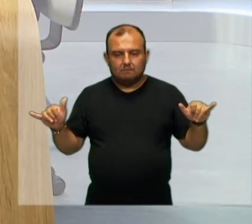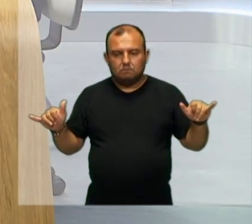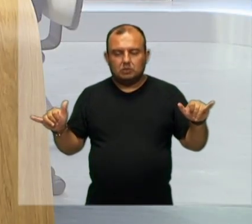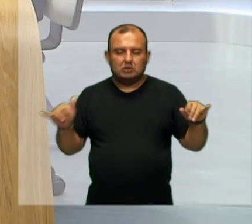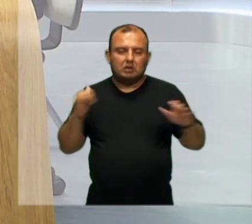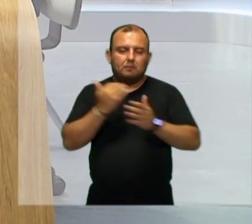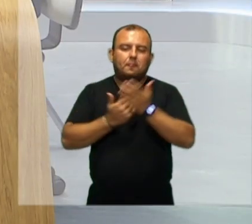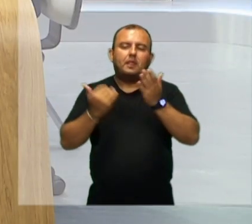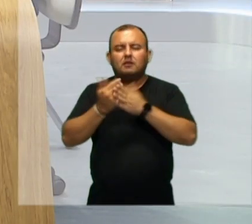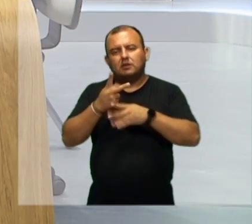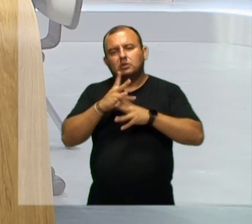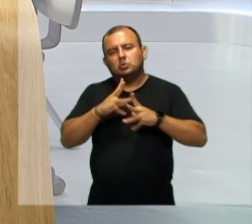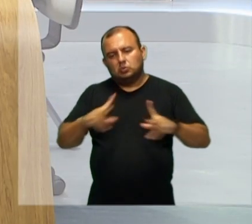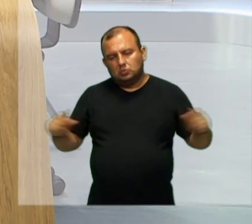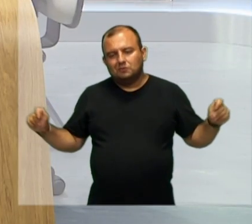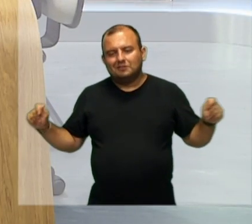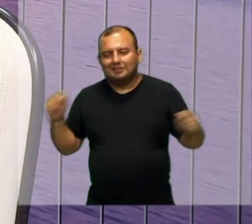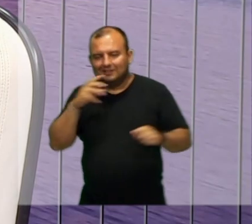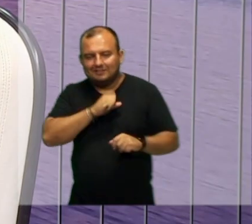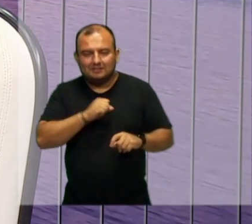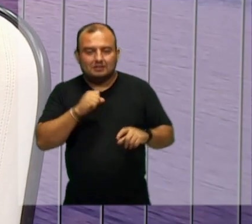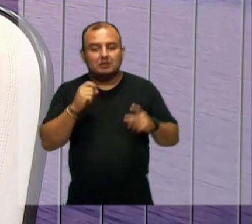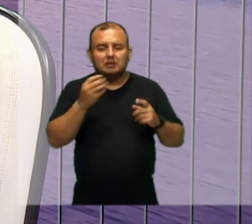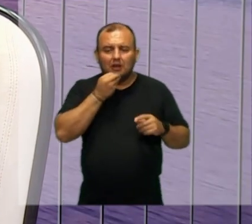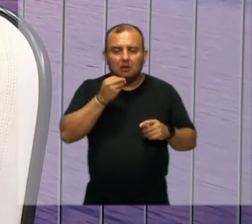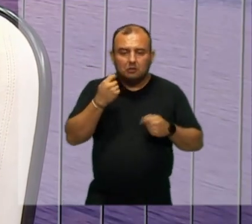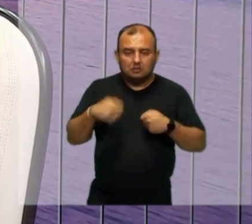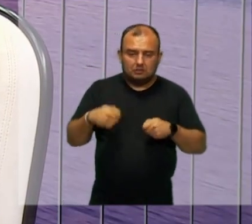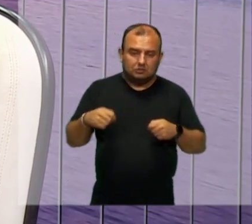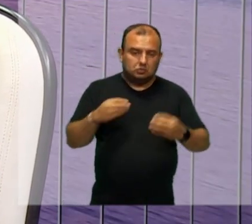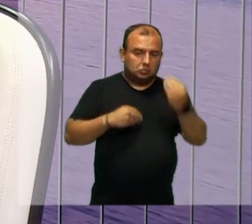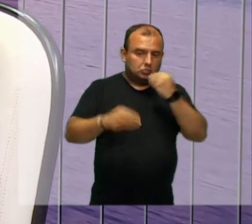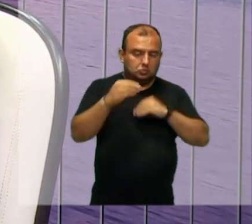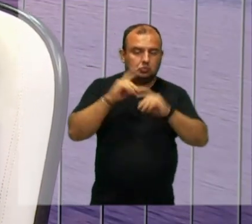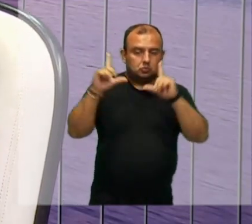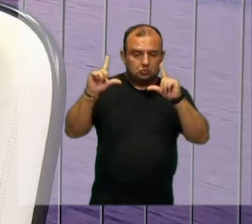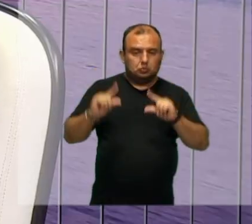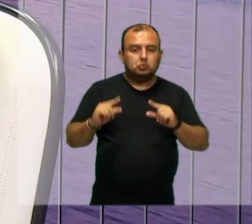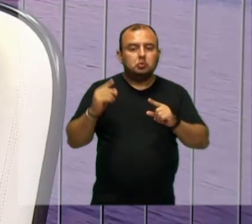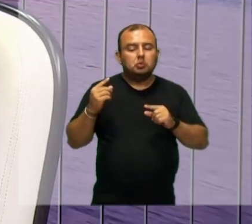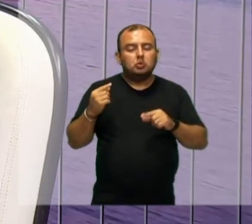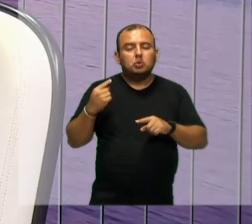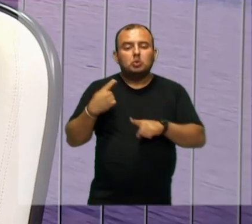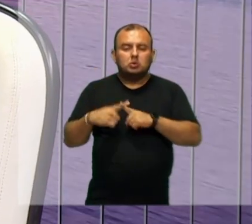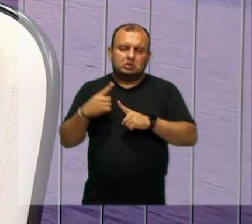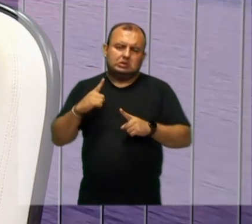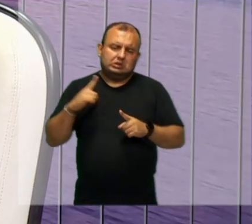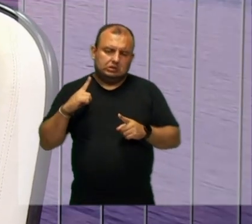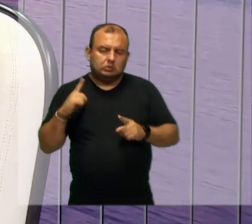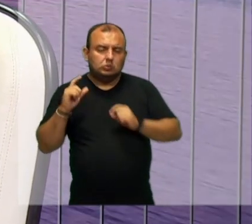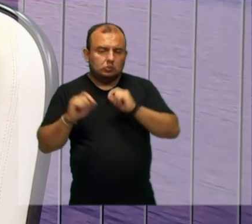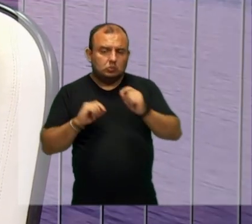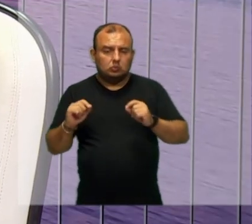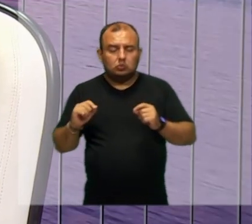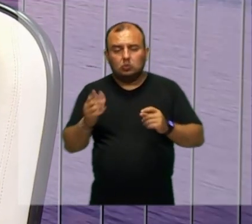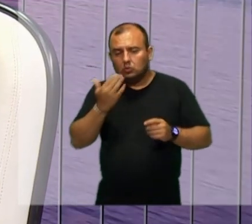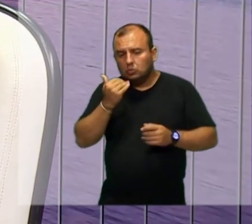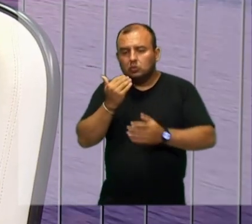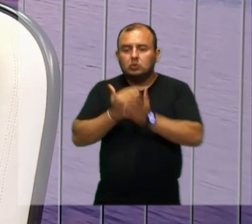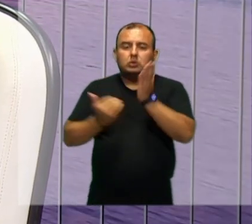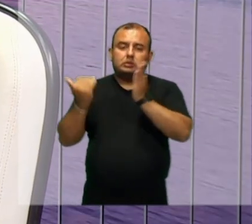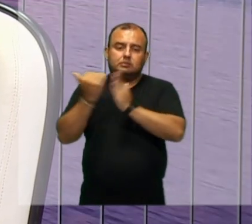extra vai ser gasta. É claro que daí eu preciso diminuir um pouco a minha refeição normal, porque houve uma